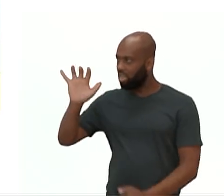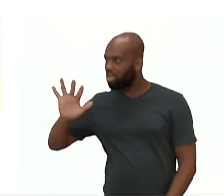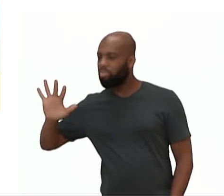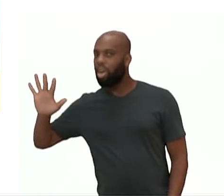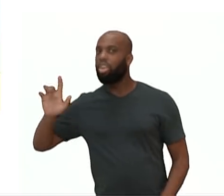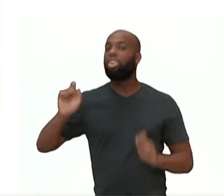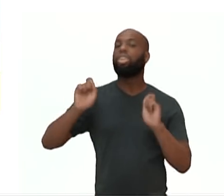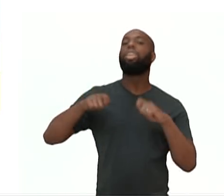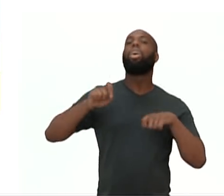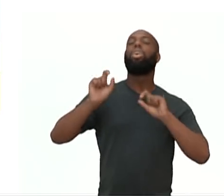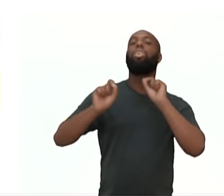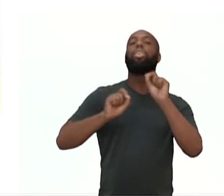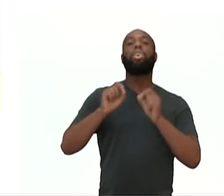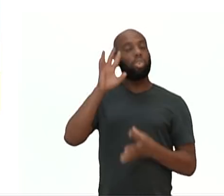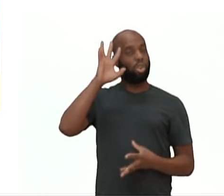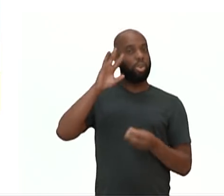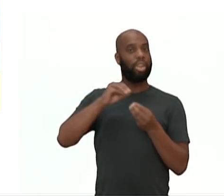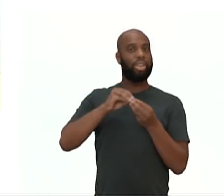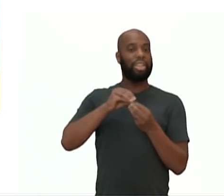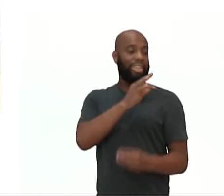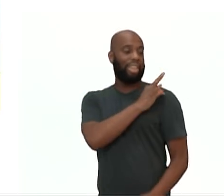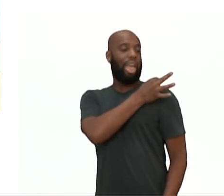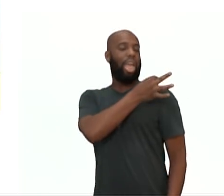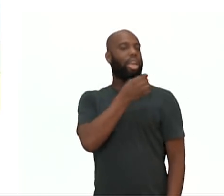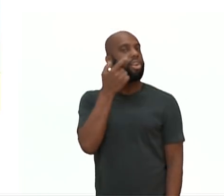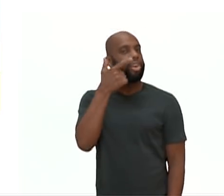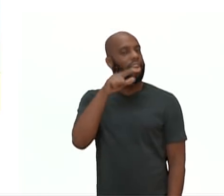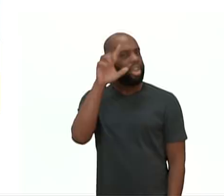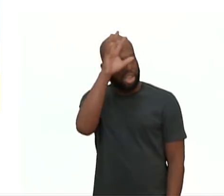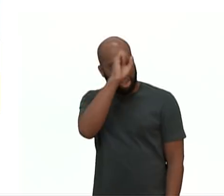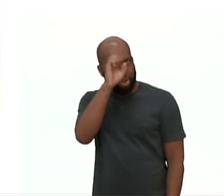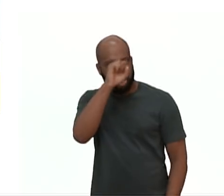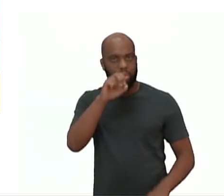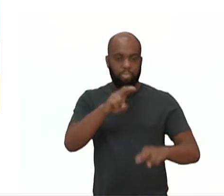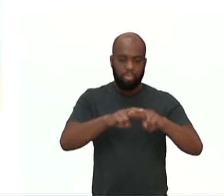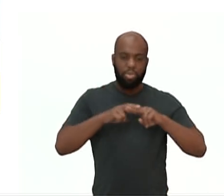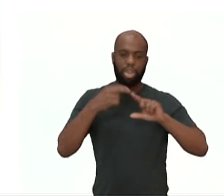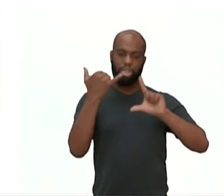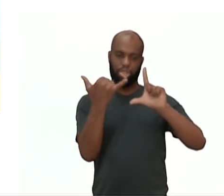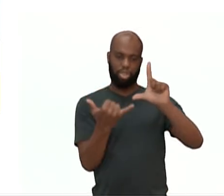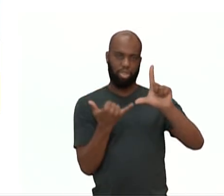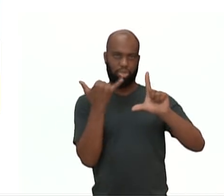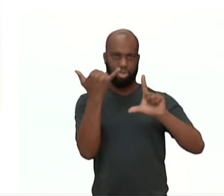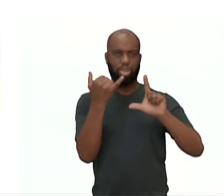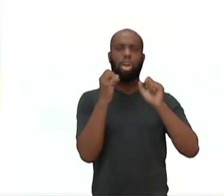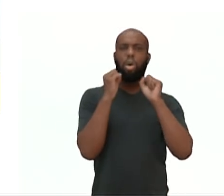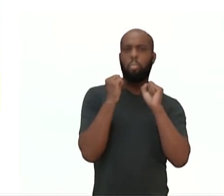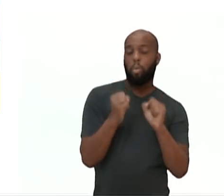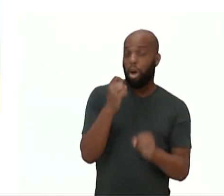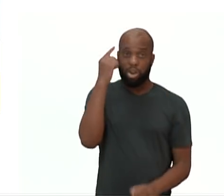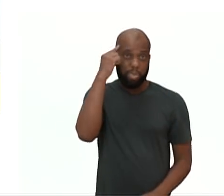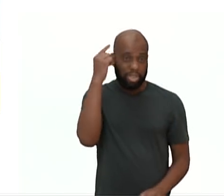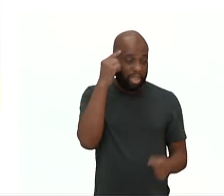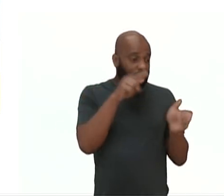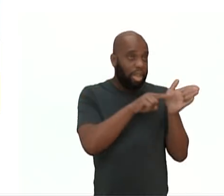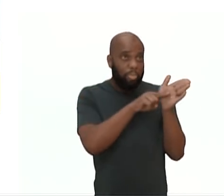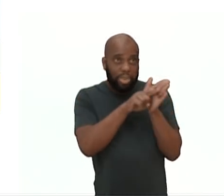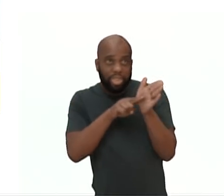uma técnica que você está aprendendo através do lúdico. Né? Então, pensa um pouquinho. Se você quiser pesquisar outro